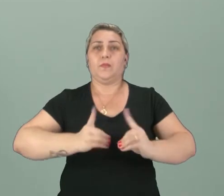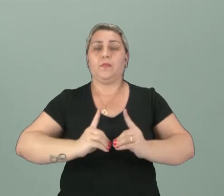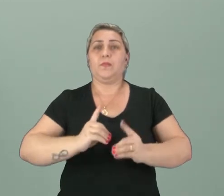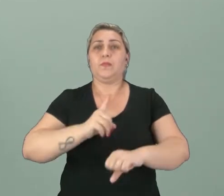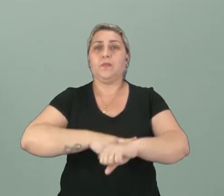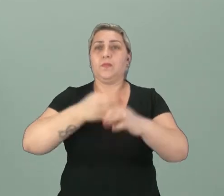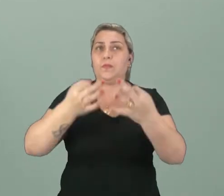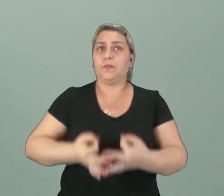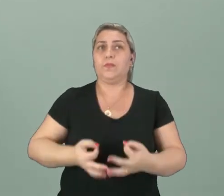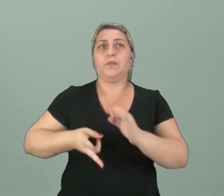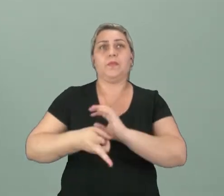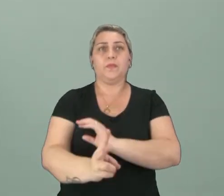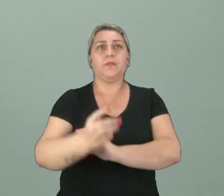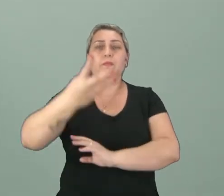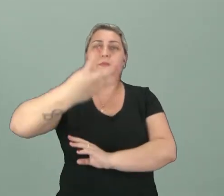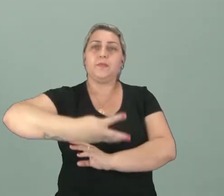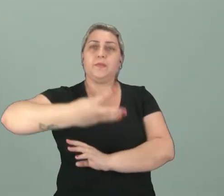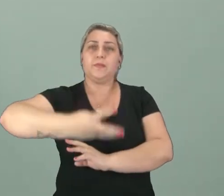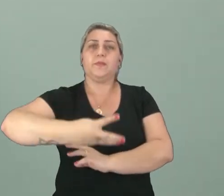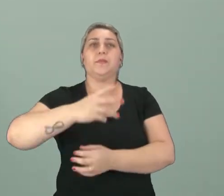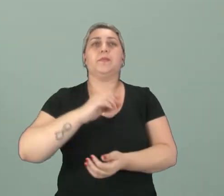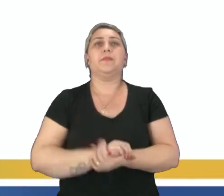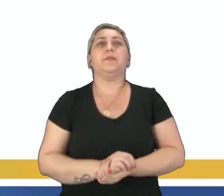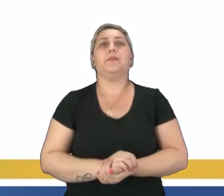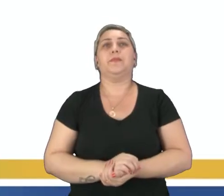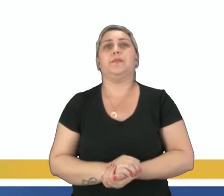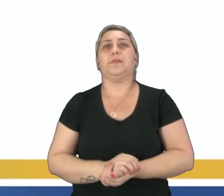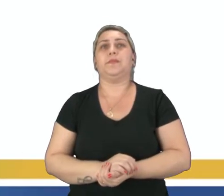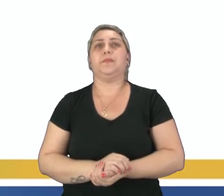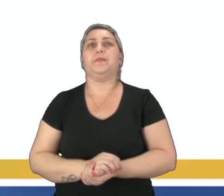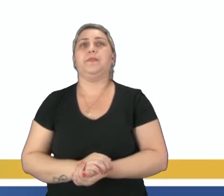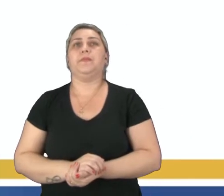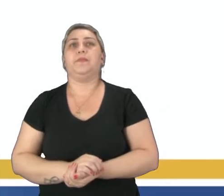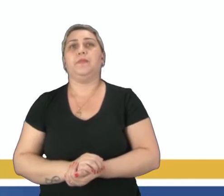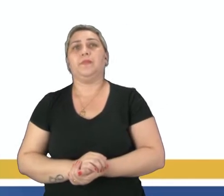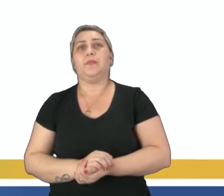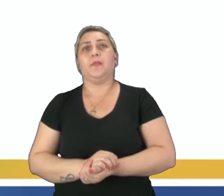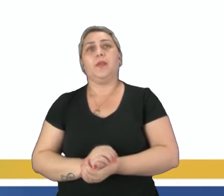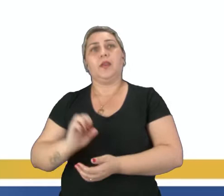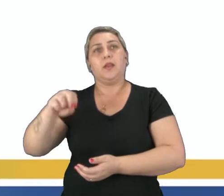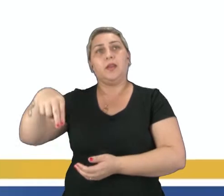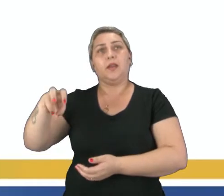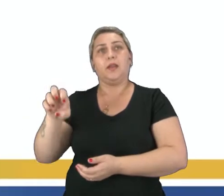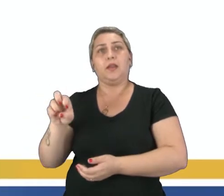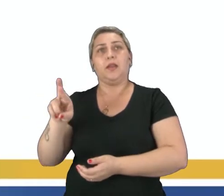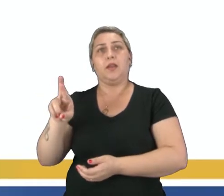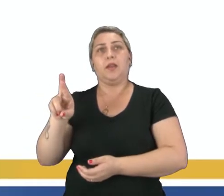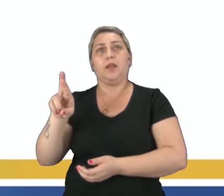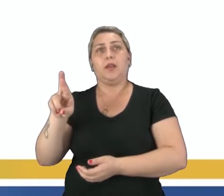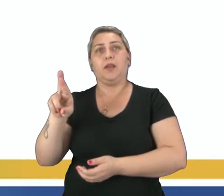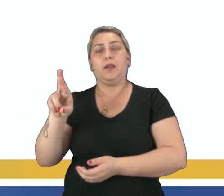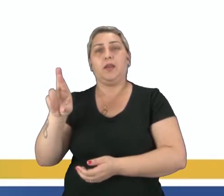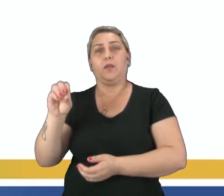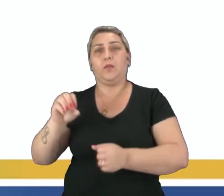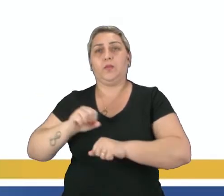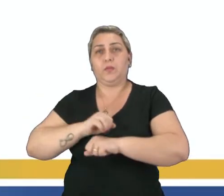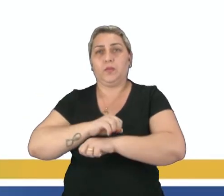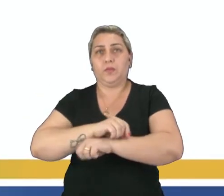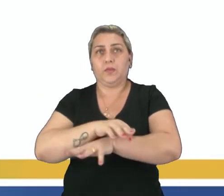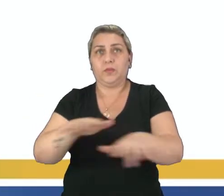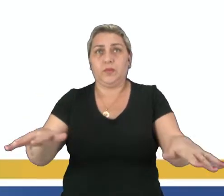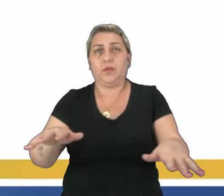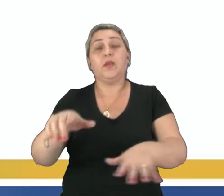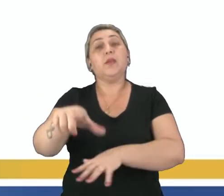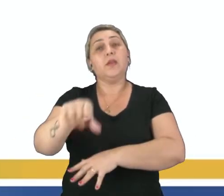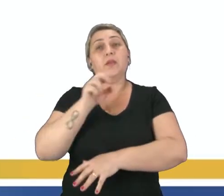até ao longo da nossa vida, e caso seja perdido, ele não vai ser recuperado, ele não tem uma restituição rápida. Já na letra B falava assim, ó: